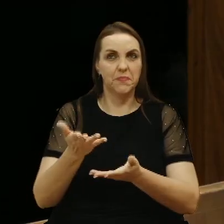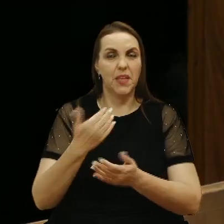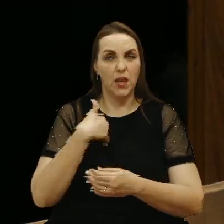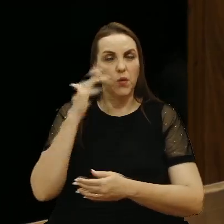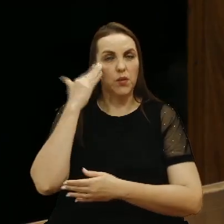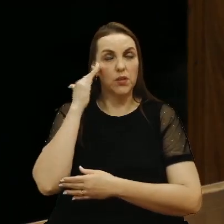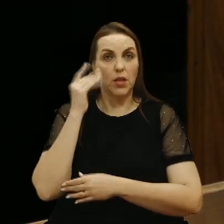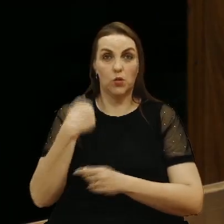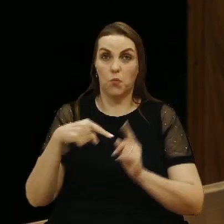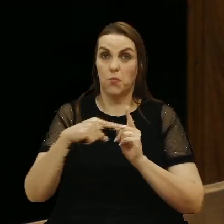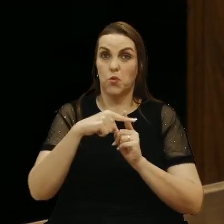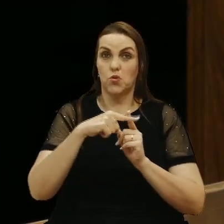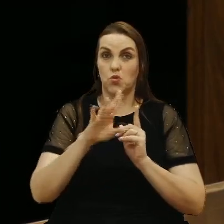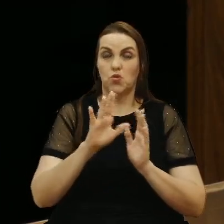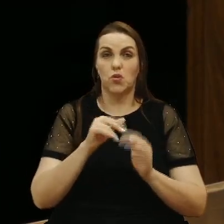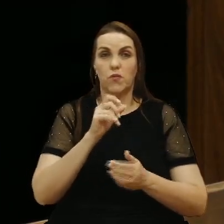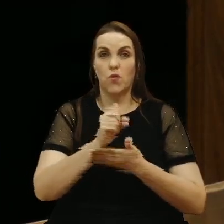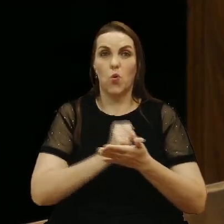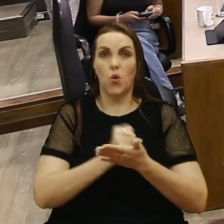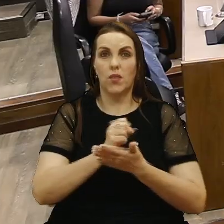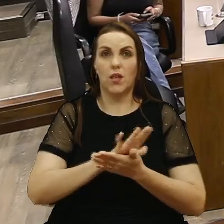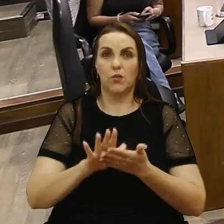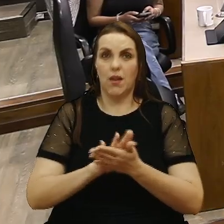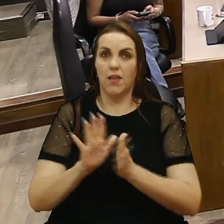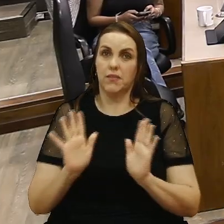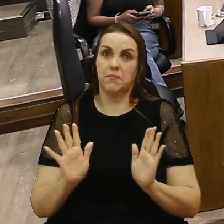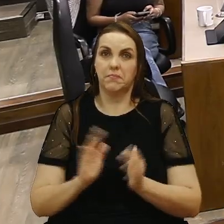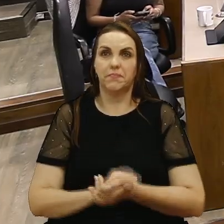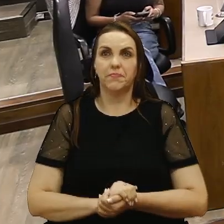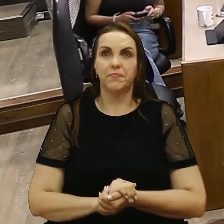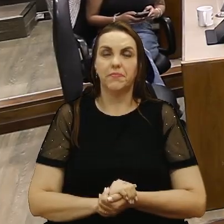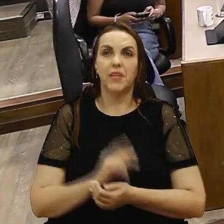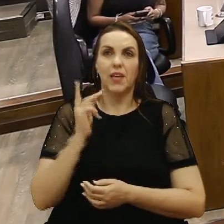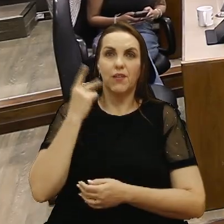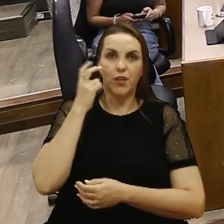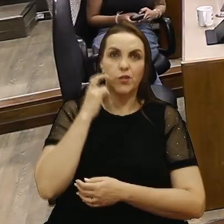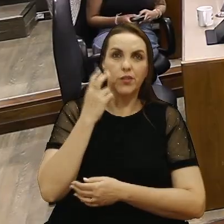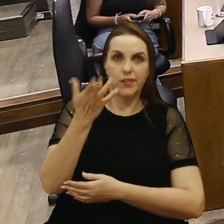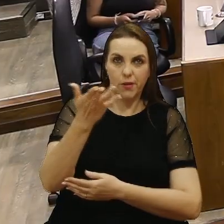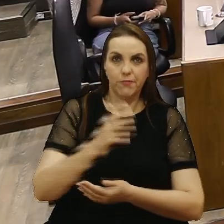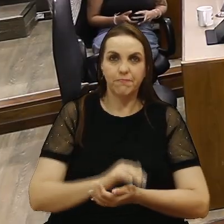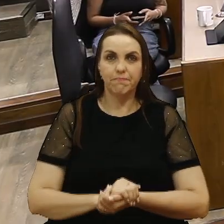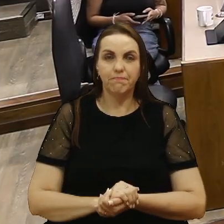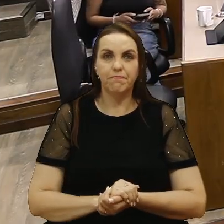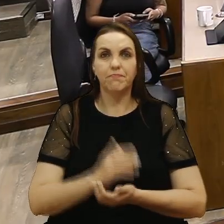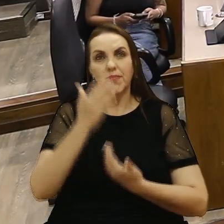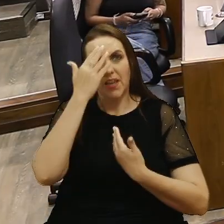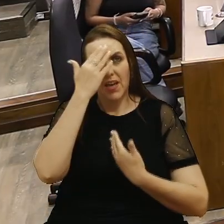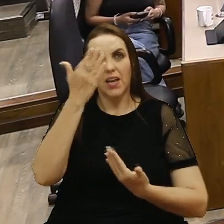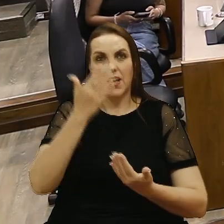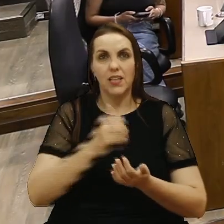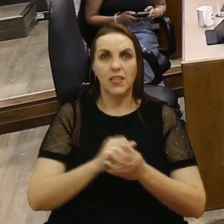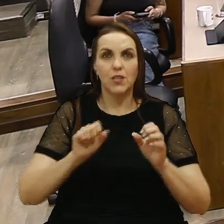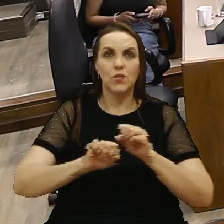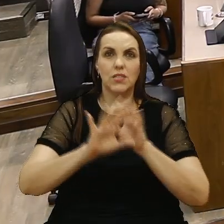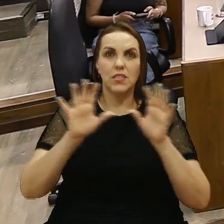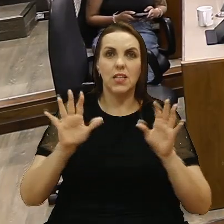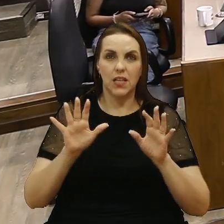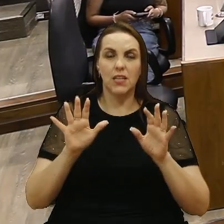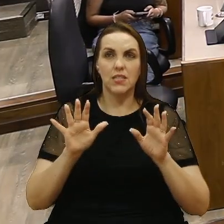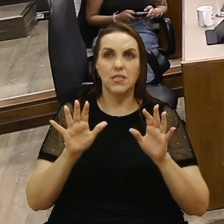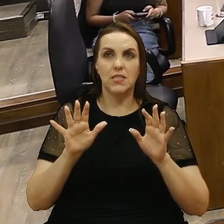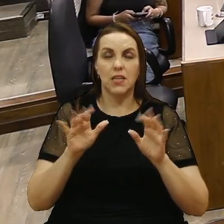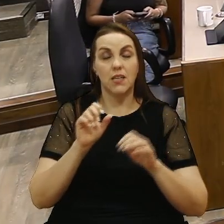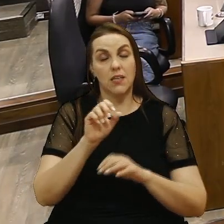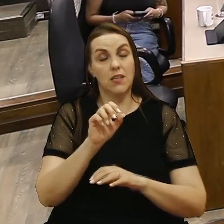entendo como positivo não ter feito contrato. Vereador Daniel. Exatamente, vereador Libardi, agradeço até por o senhor trazer esclarecimento. Quando o senhor